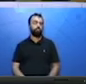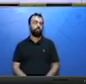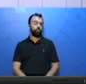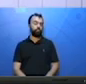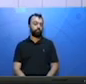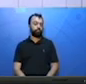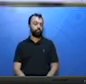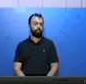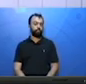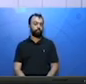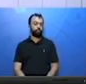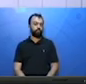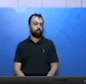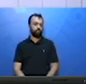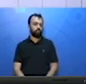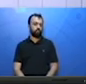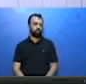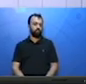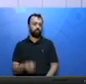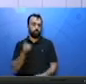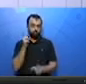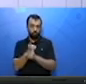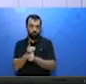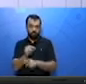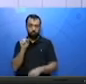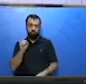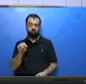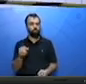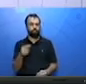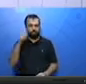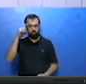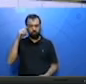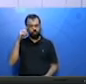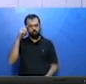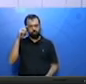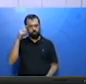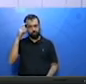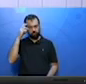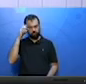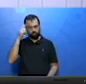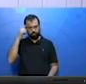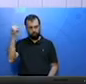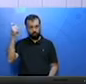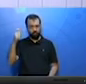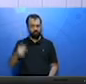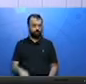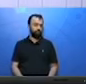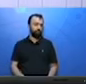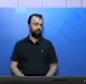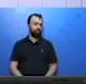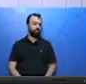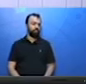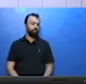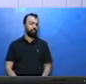0. Para localizar ponto, não tem segredo. É só lembrar que